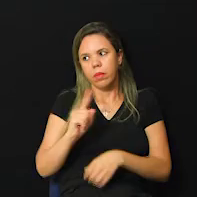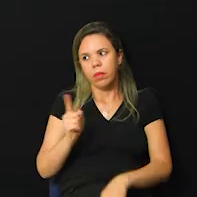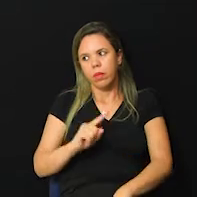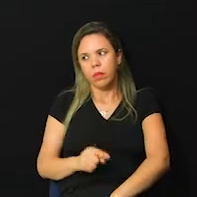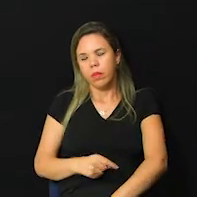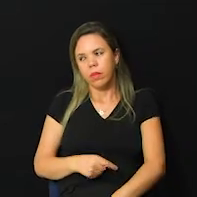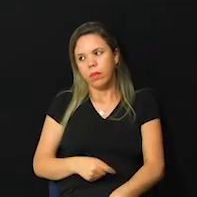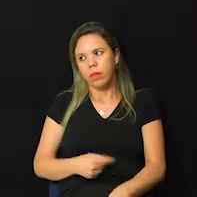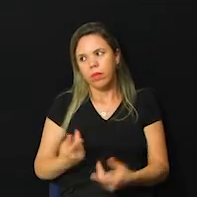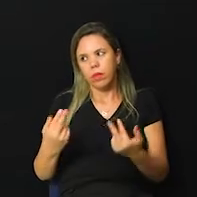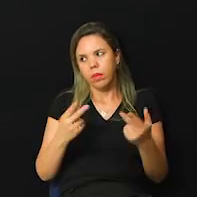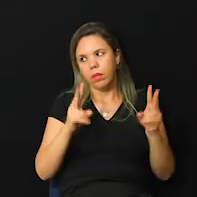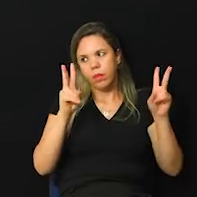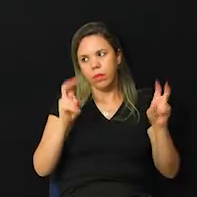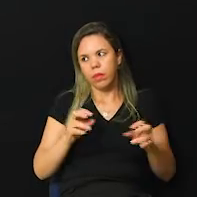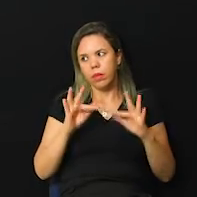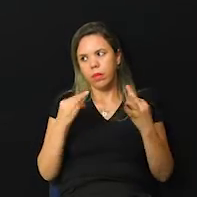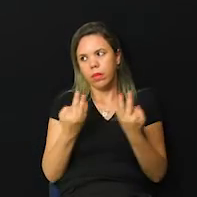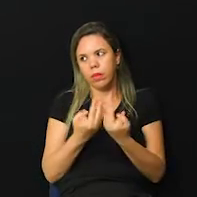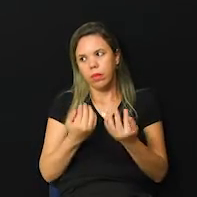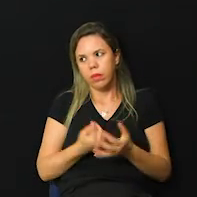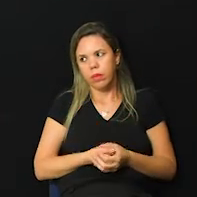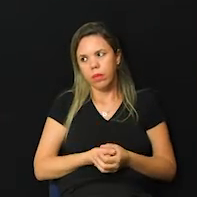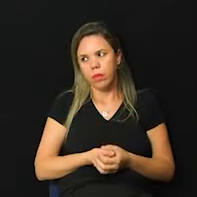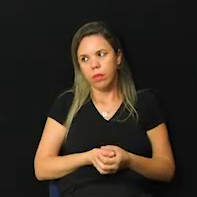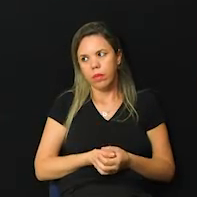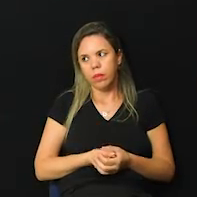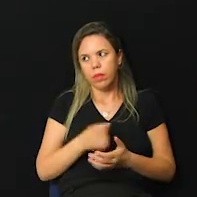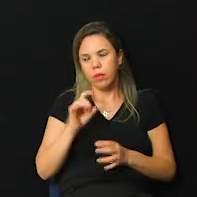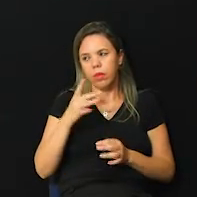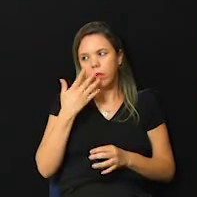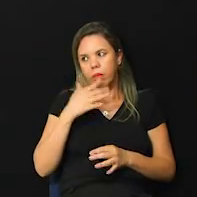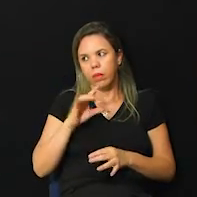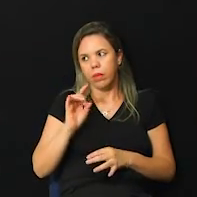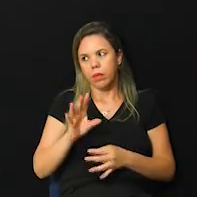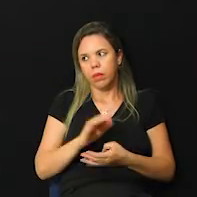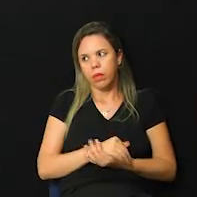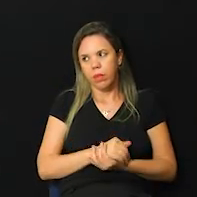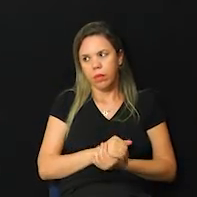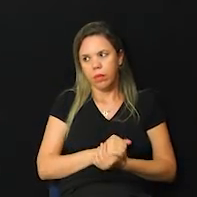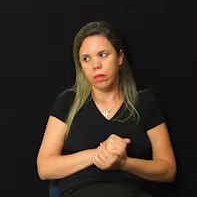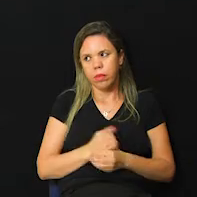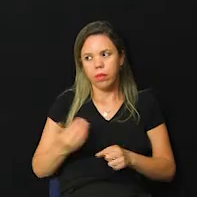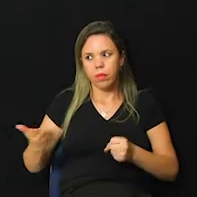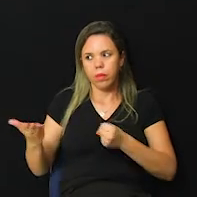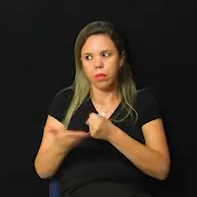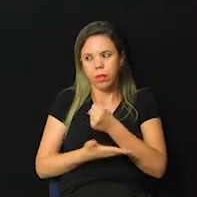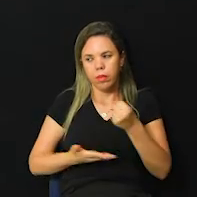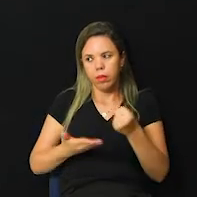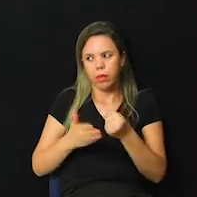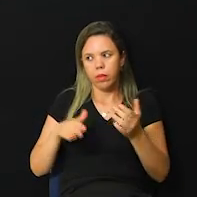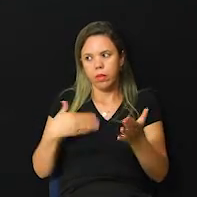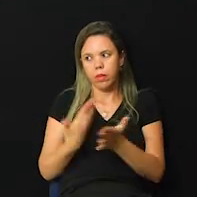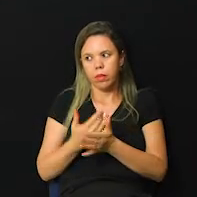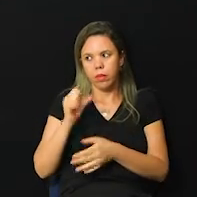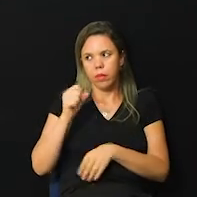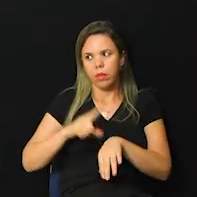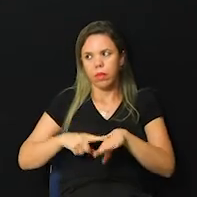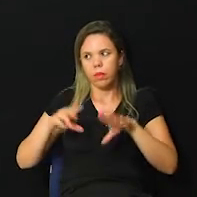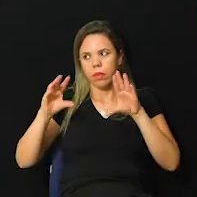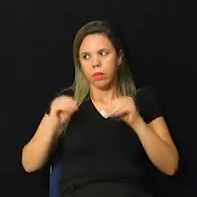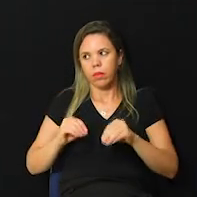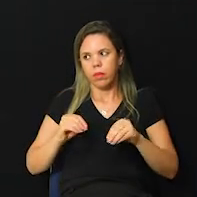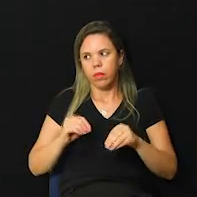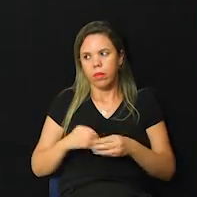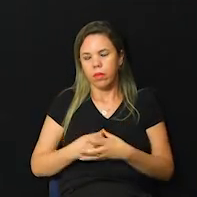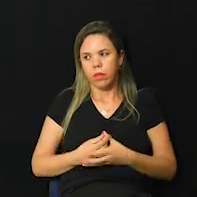de fazer isso de fazer isso com relação aos parte então elas são as crianças então é basicamente isso aí eu fico até às